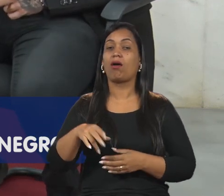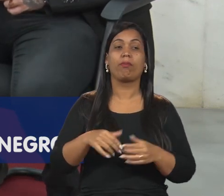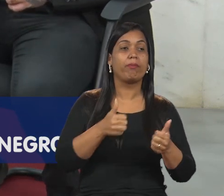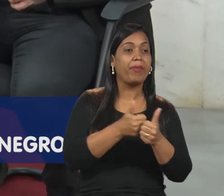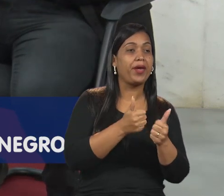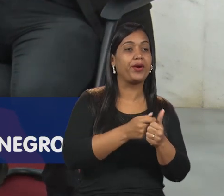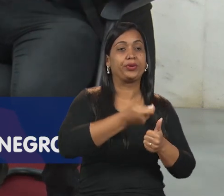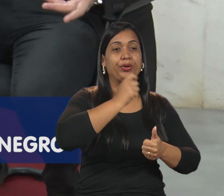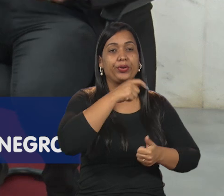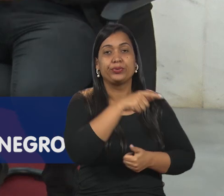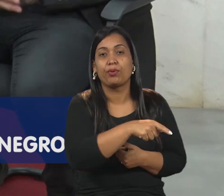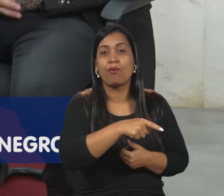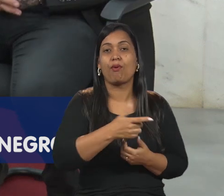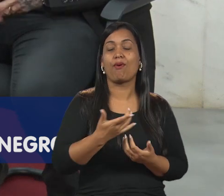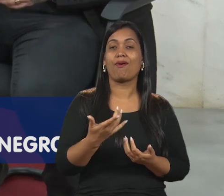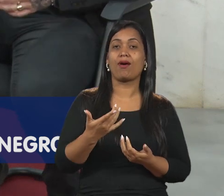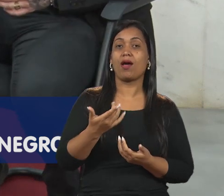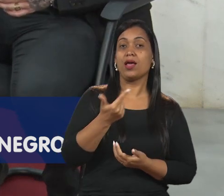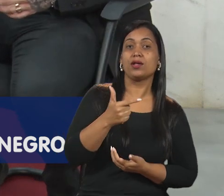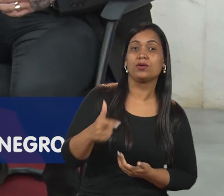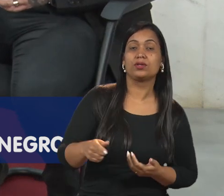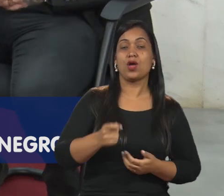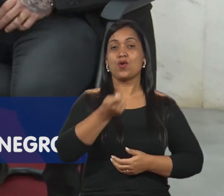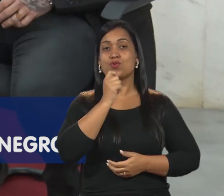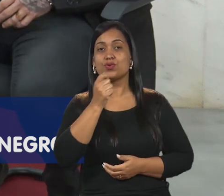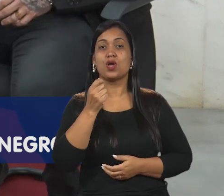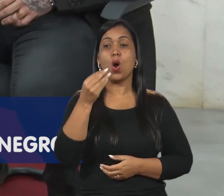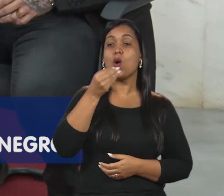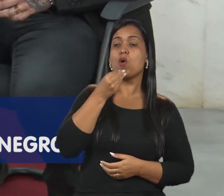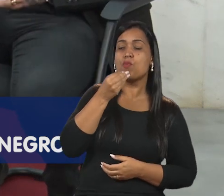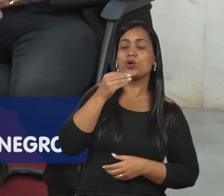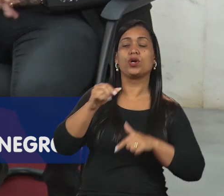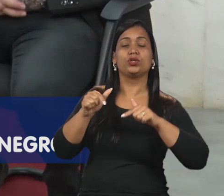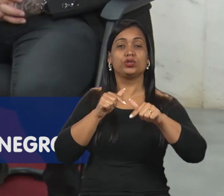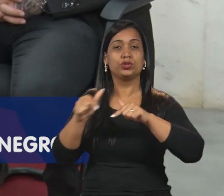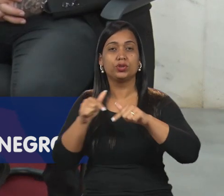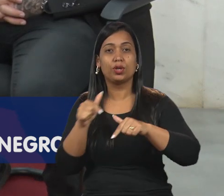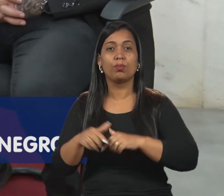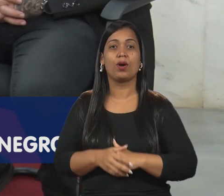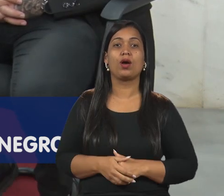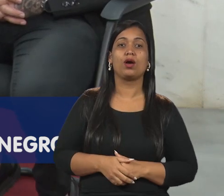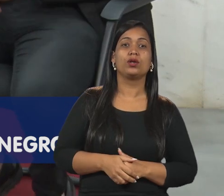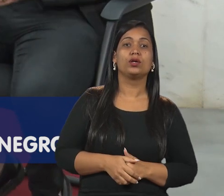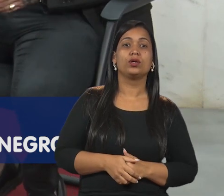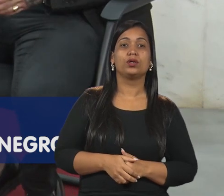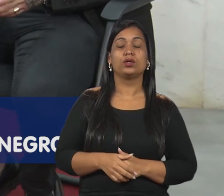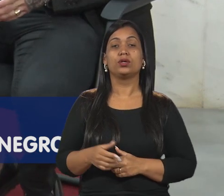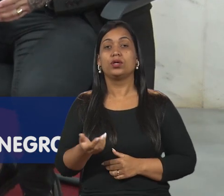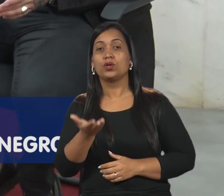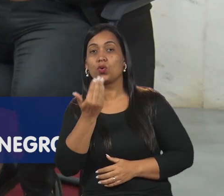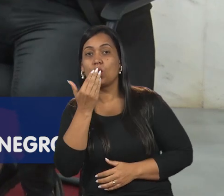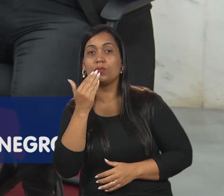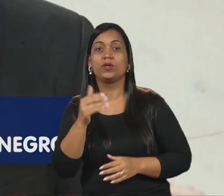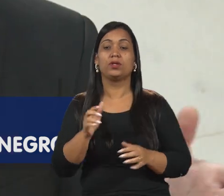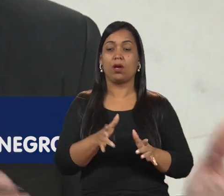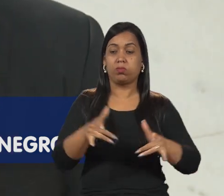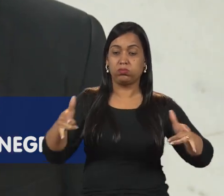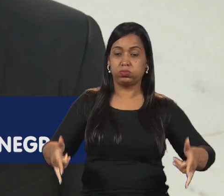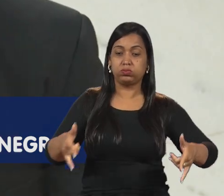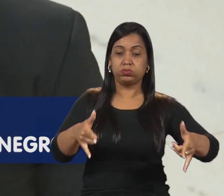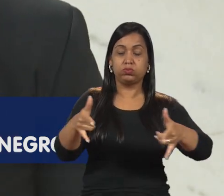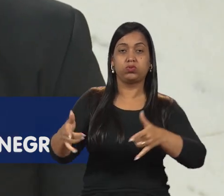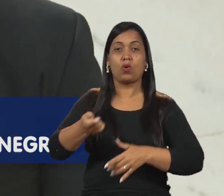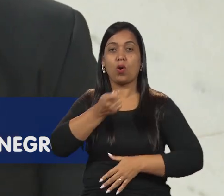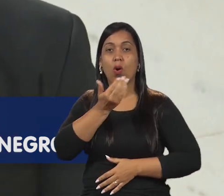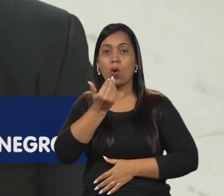ficando à mercê do tráfico, não existe o tráfico, tendo oportunidade de emprego, dinheiro correndo e comida na mesa, as pessoas não